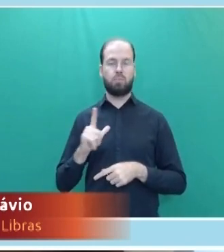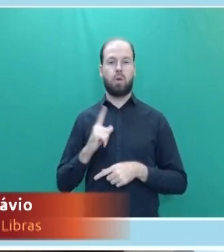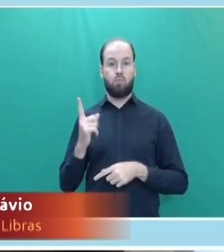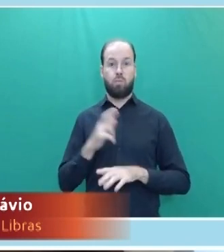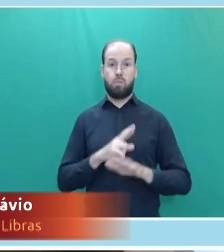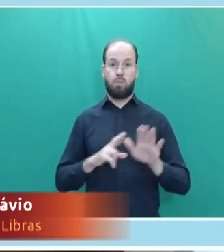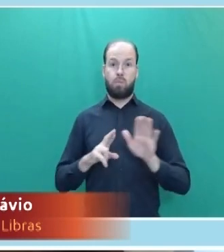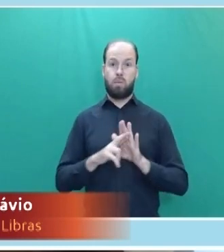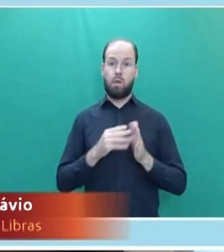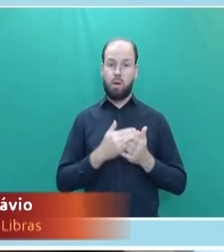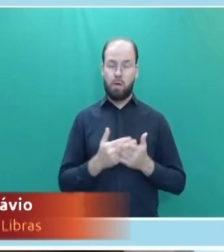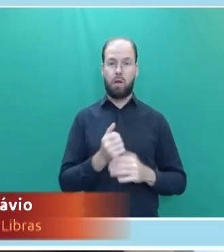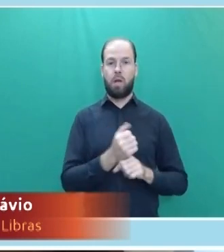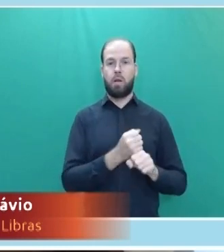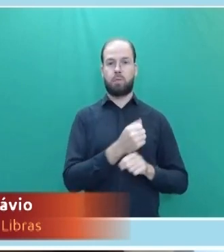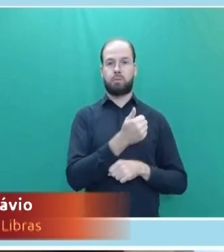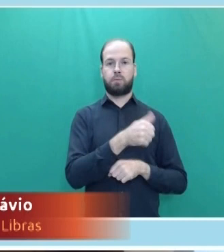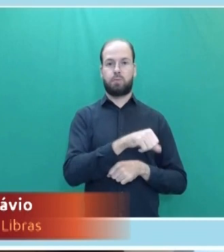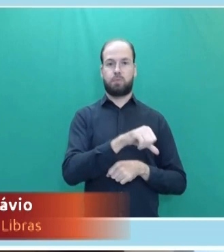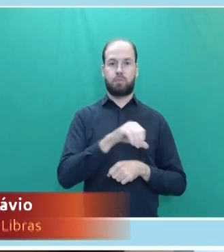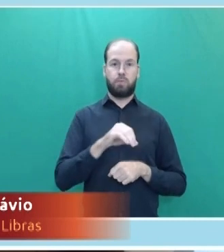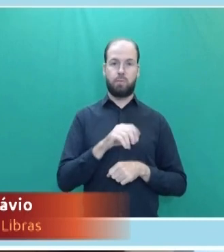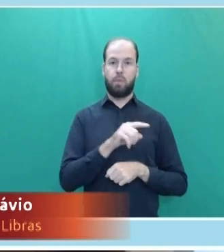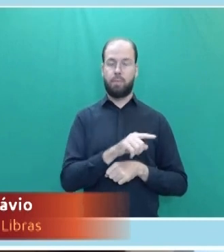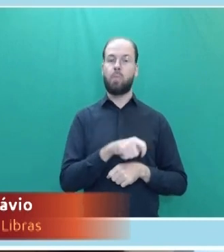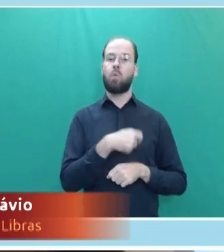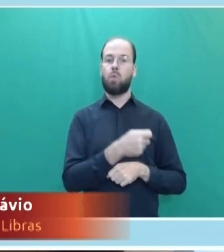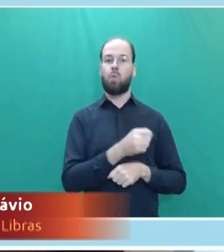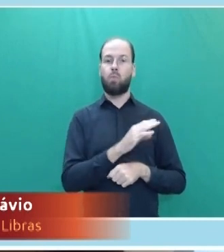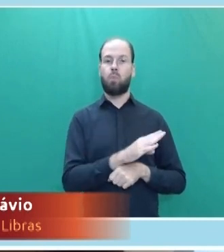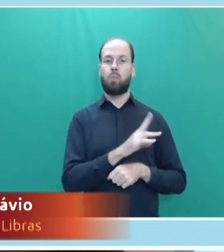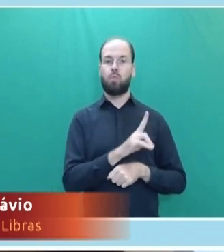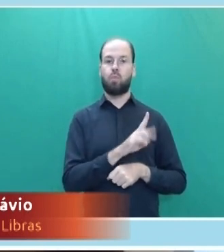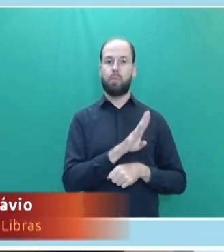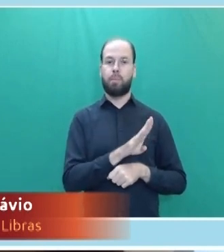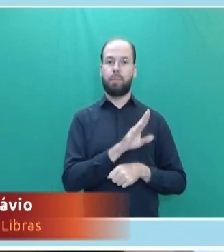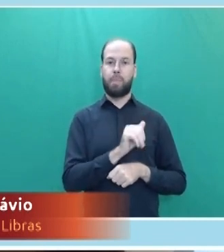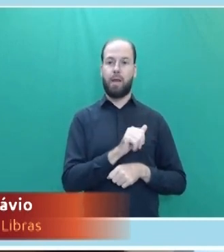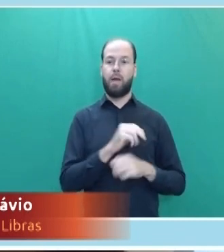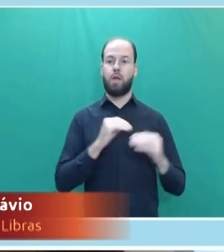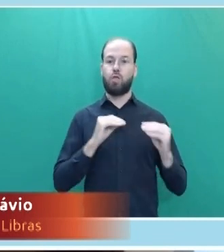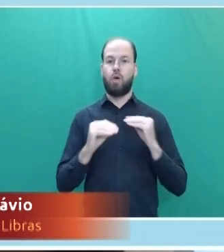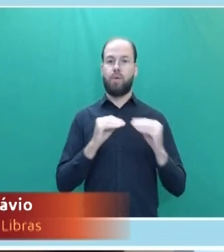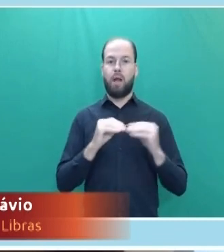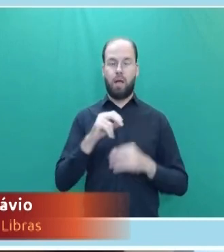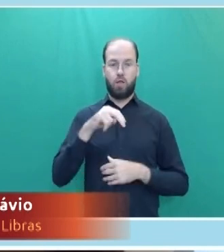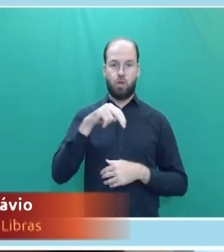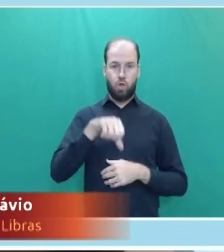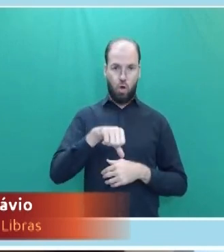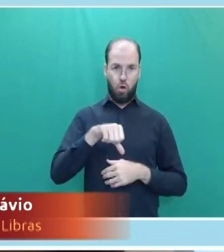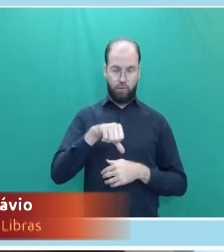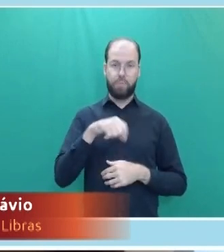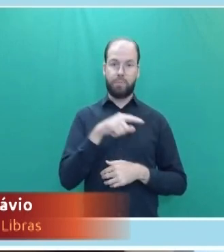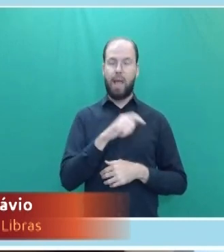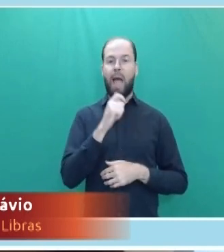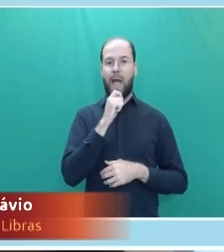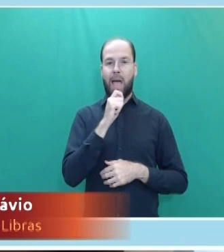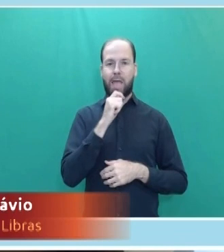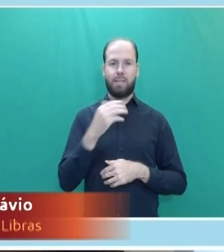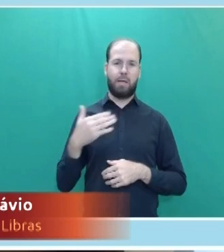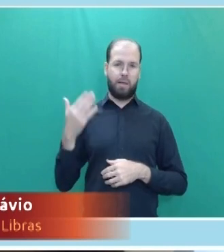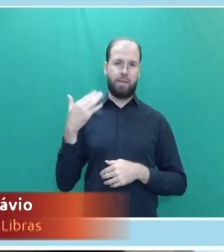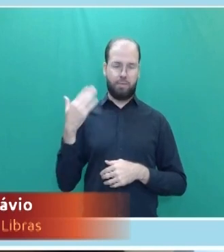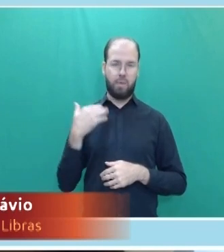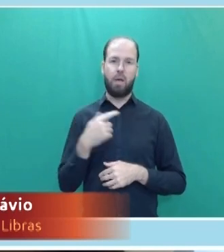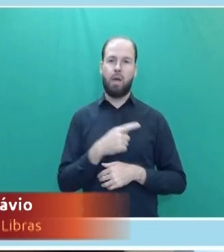início dos anos 90, que era a personagem Buba, né, de uma novela das 9, e que ainda naquele tempo era tido